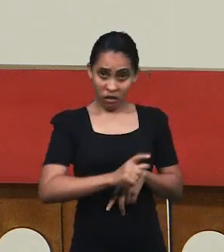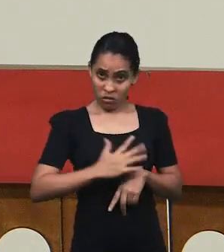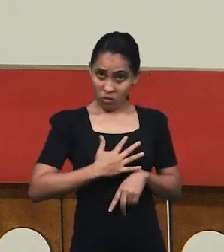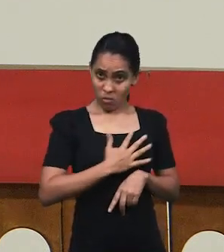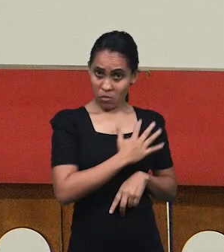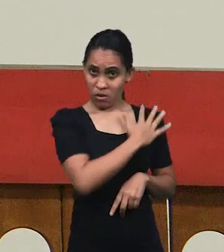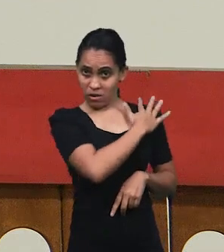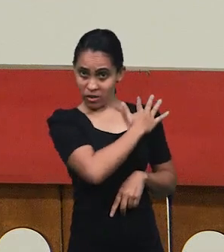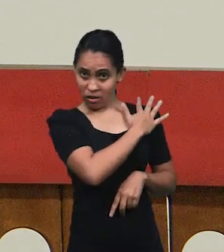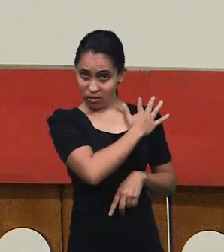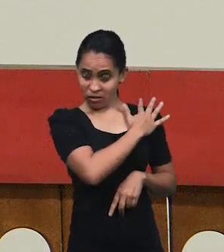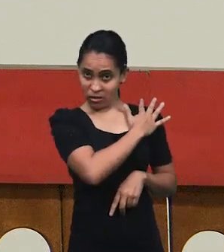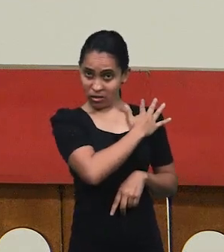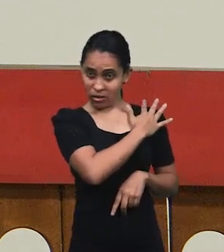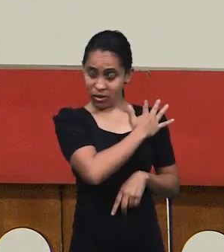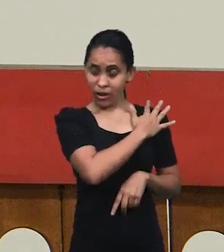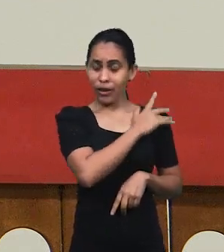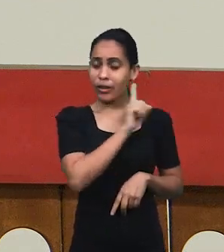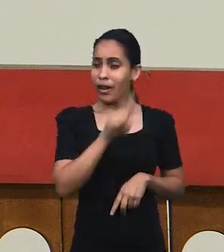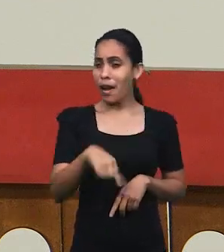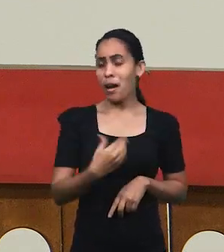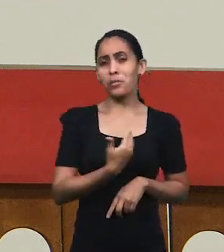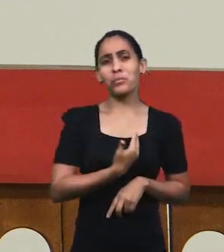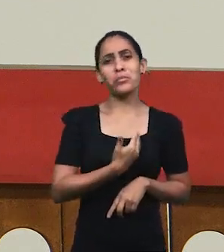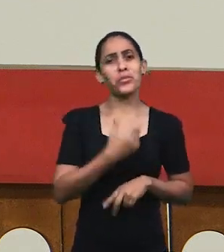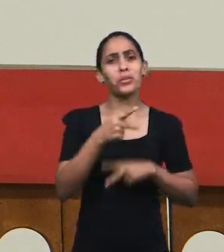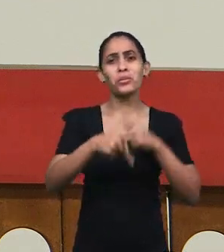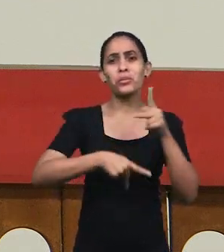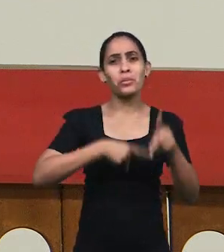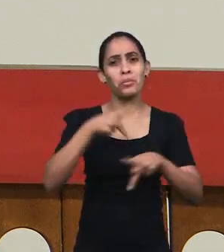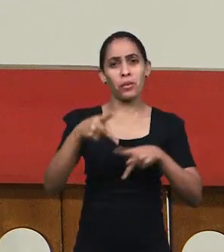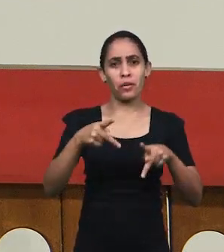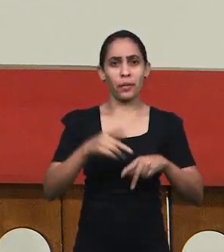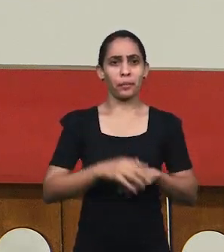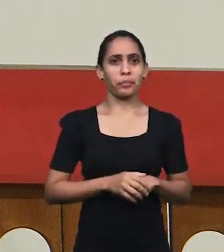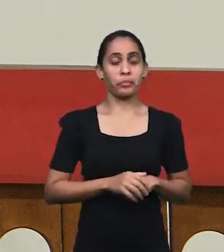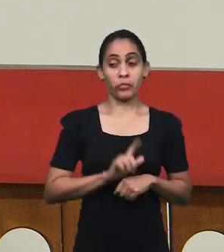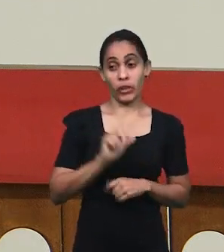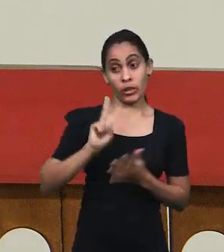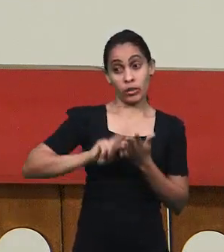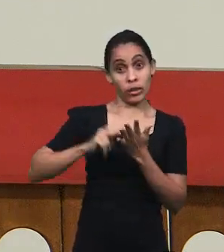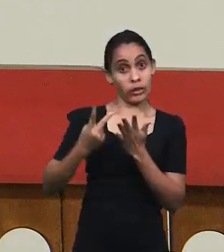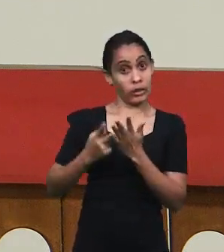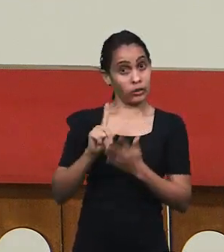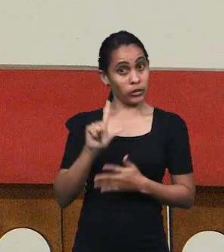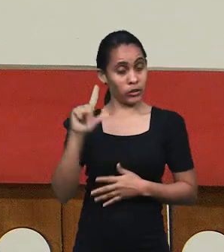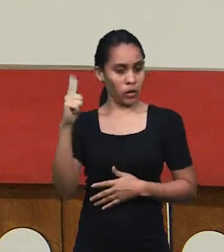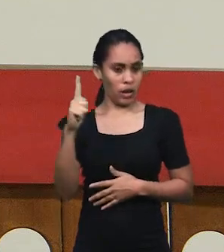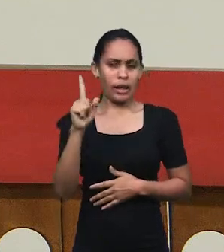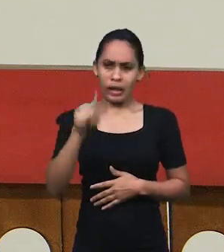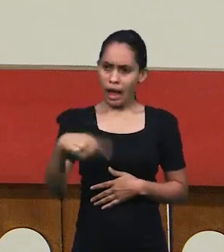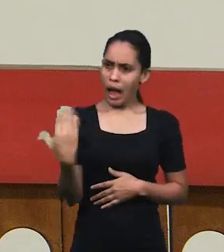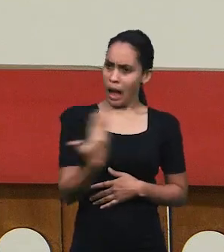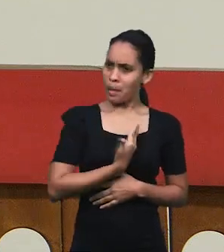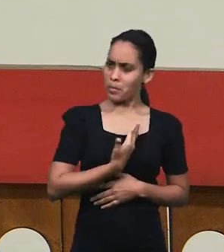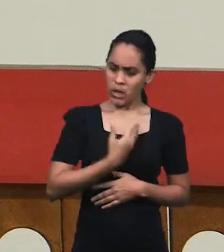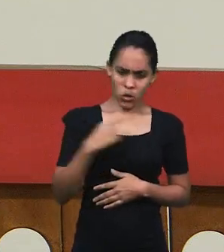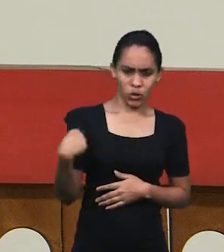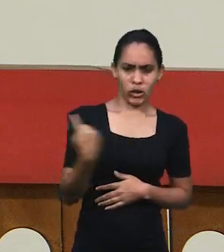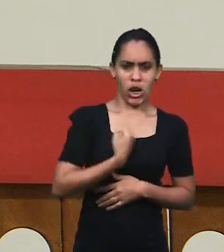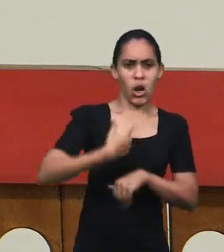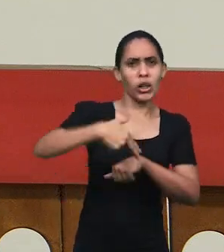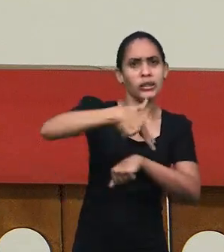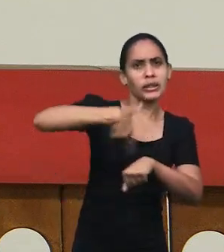Senhor, esse soldado, esse comandante, ele é amigo do povo. E a outra versão fala assim: porque ele é amigo da